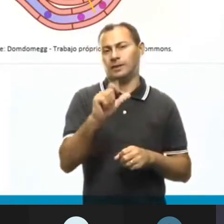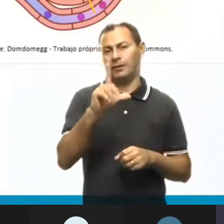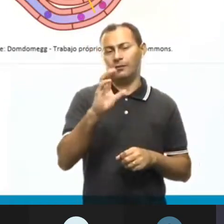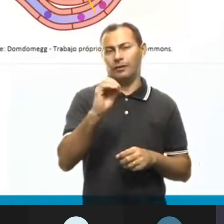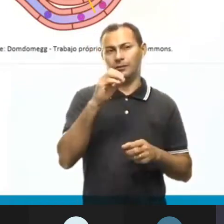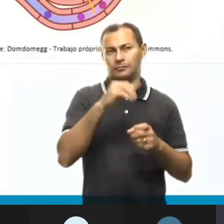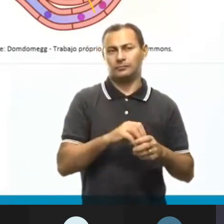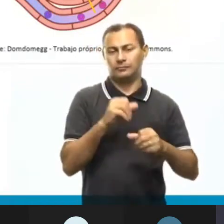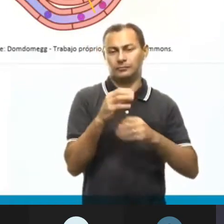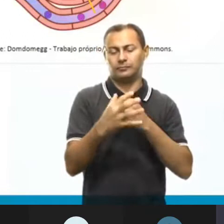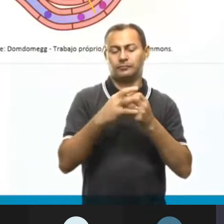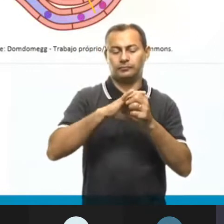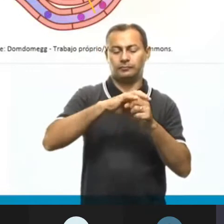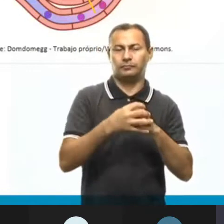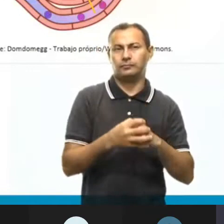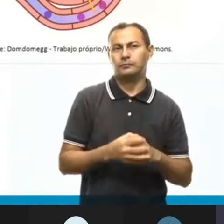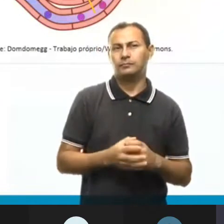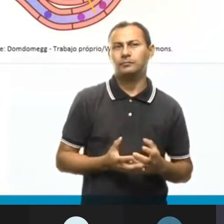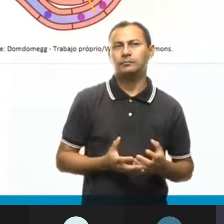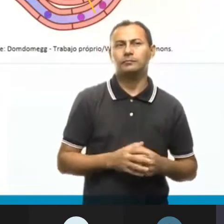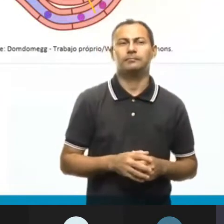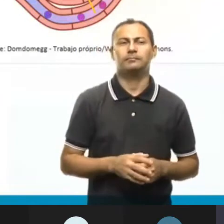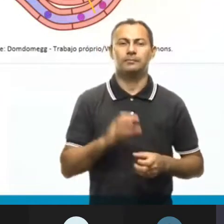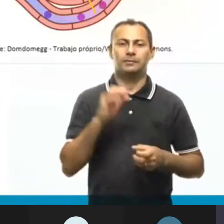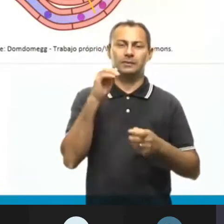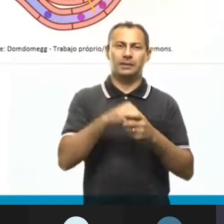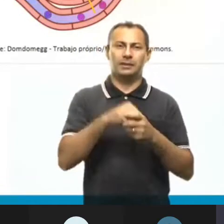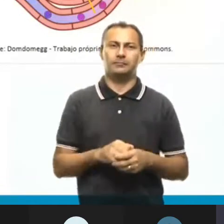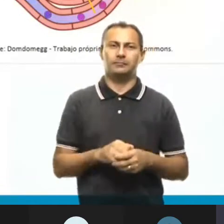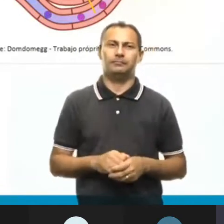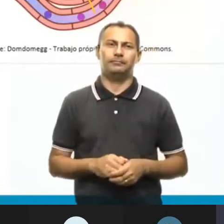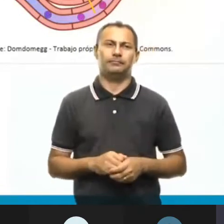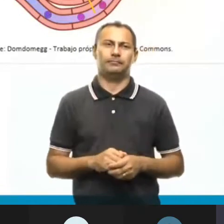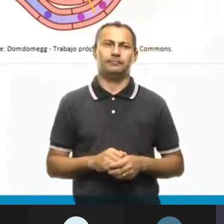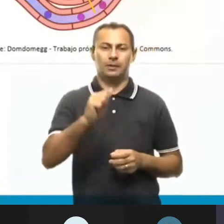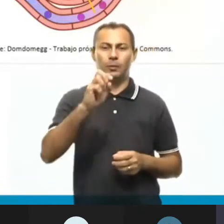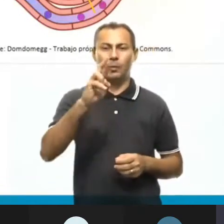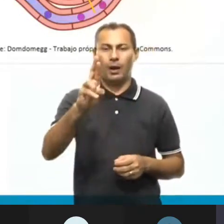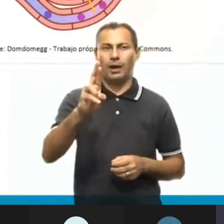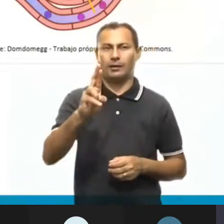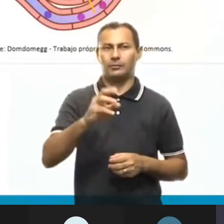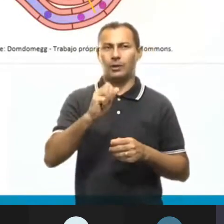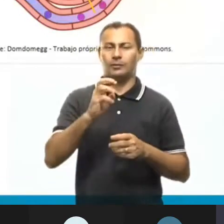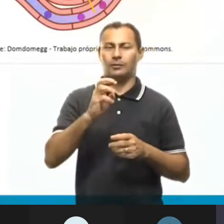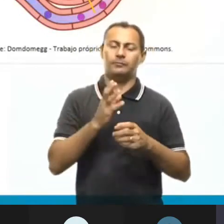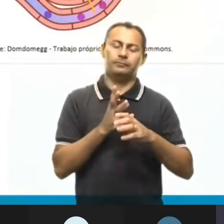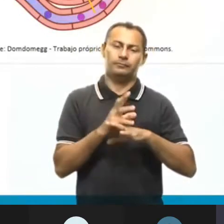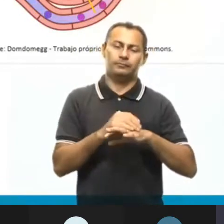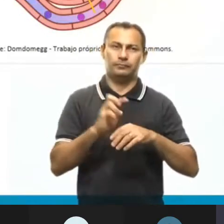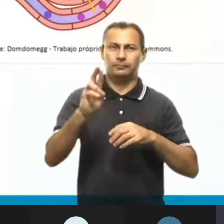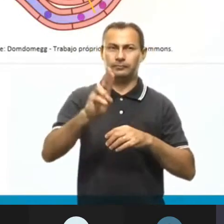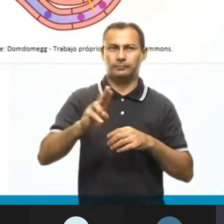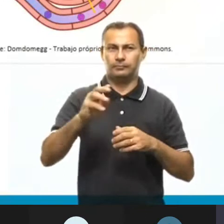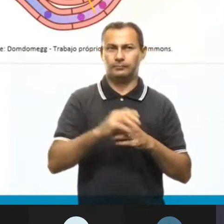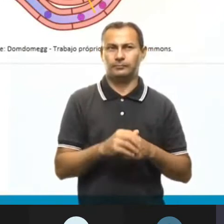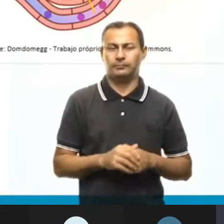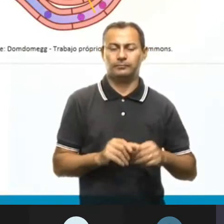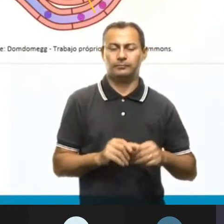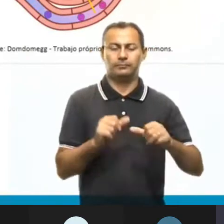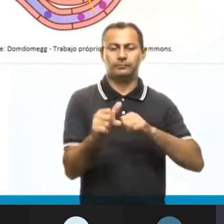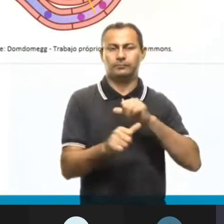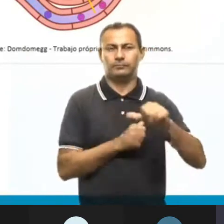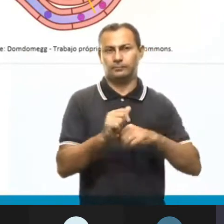alvéolo internamente revestido pelo surfactante e dentro, né, ali o ar, que é o ar que vai então ser utilizado